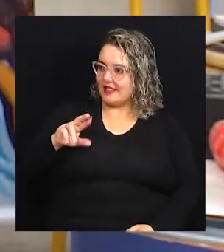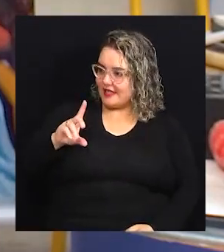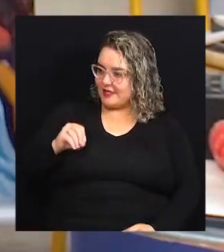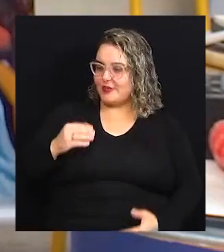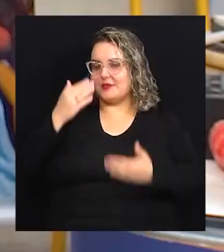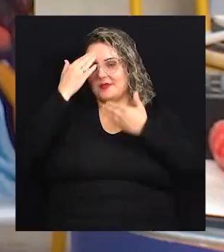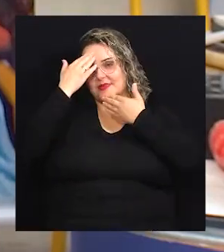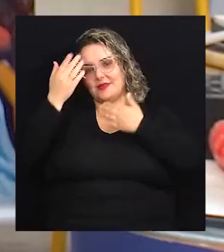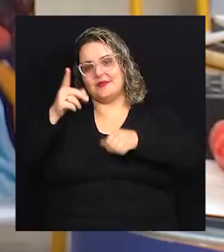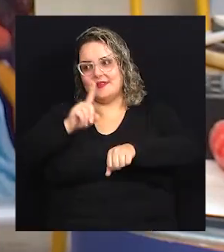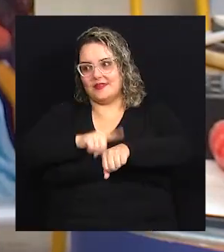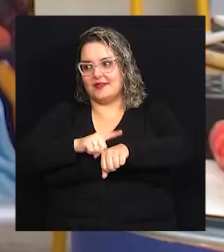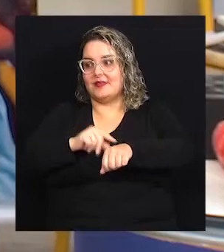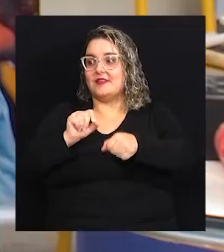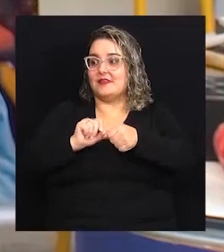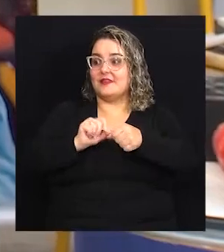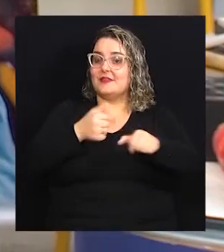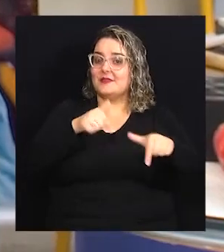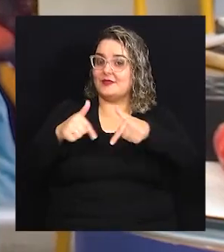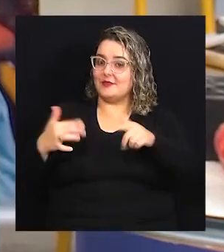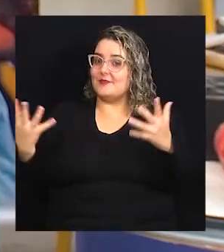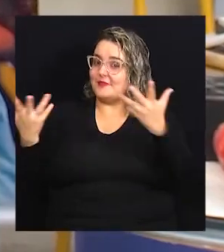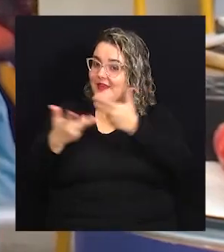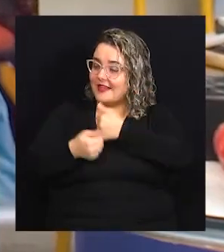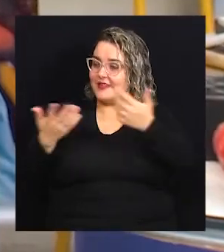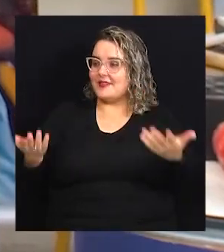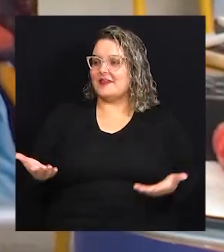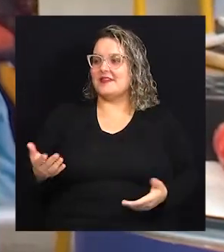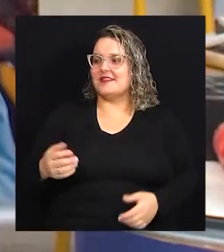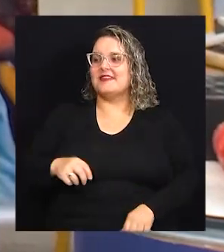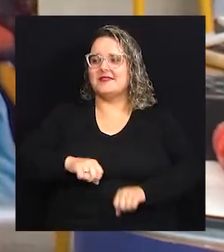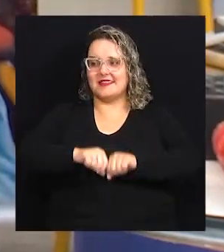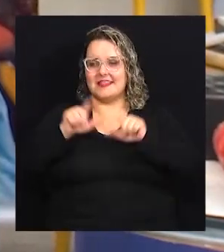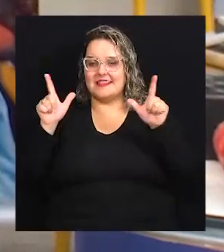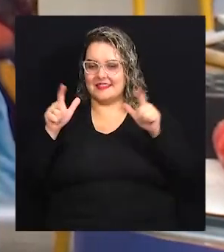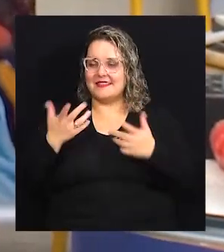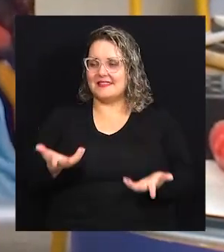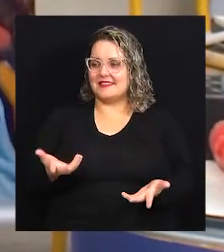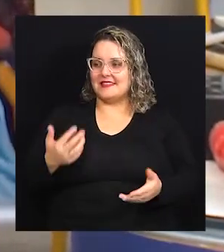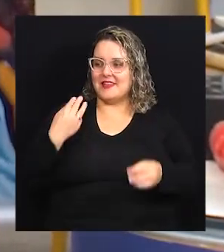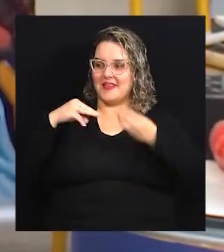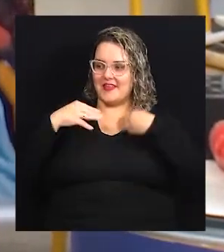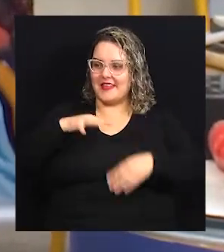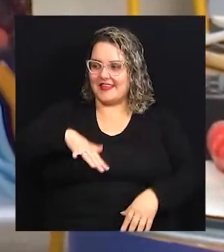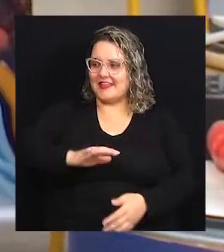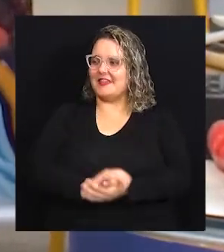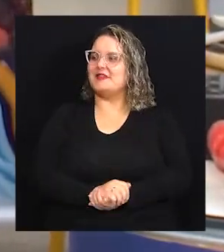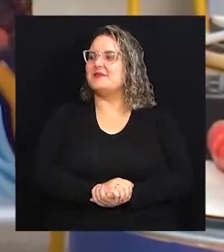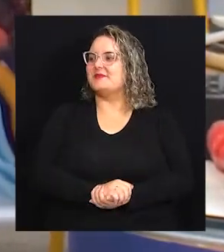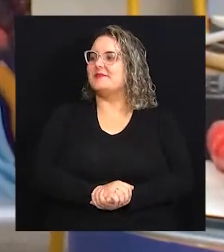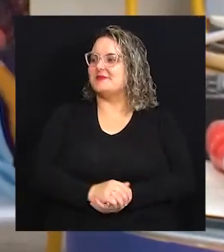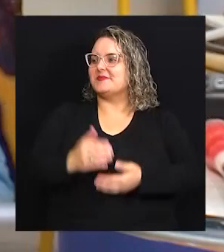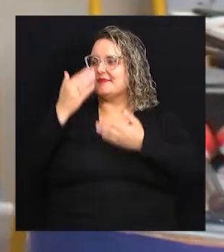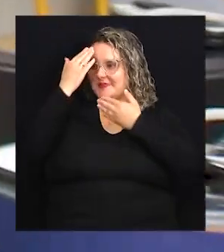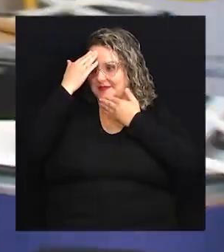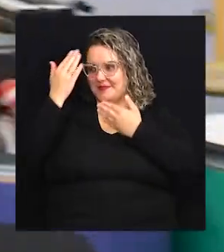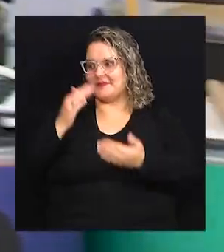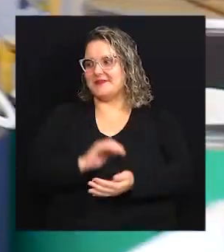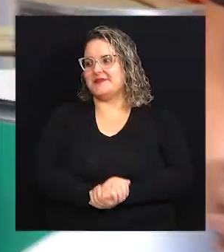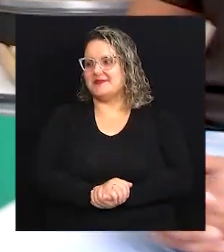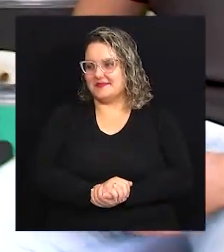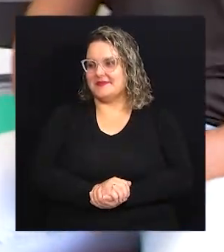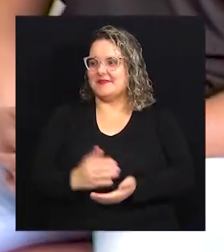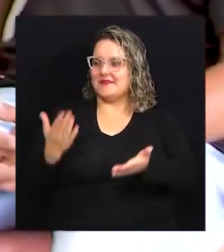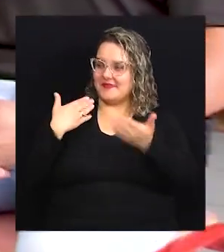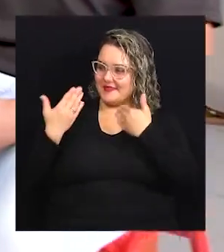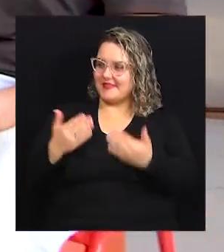musicalização. Ricardo, obrigada pelo seu tempo. Estava fazendo um trabalho maravilhoso com as crianças mais cedo aqui, né, na parte da musicalização.